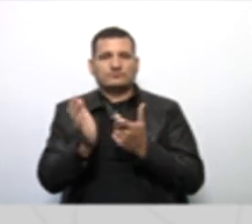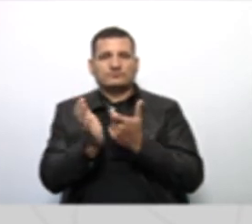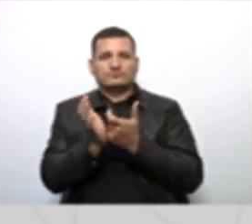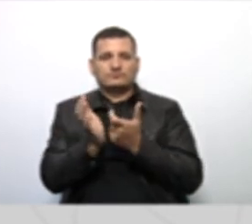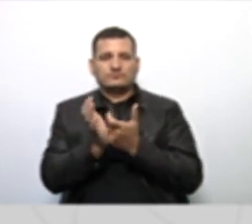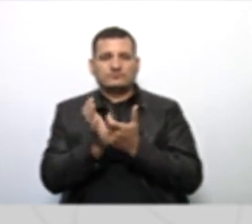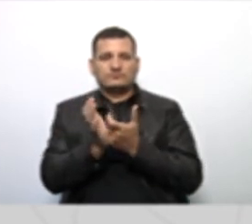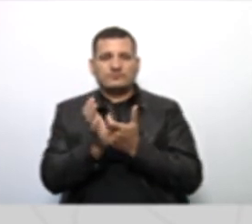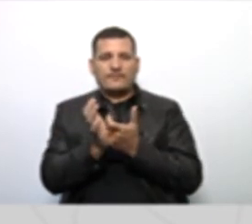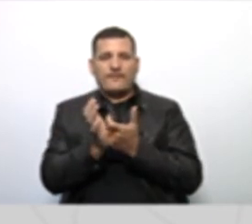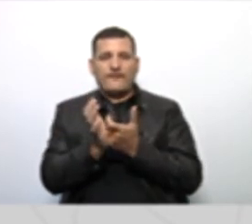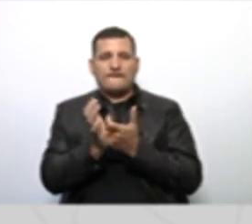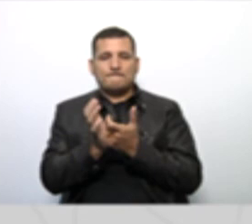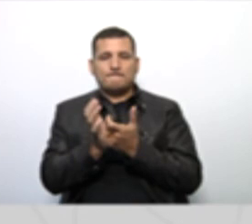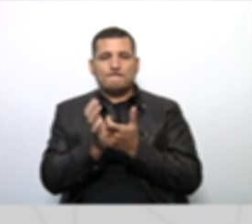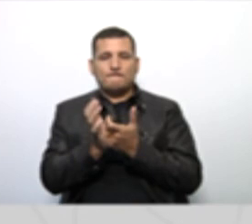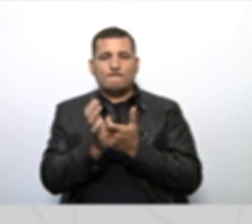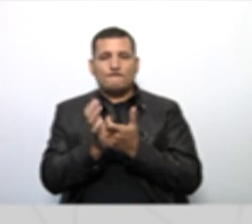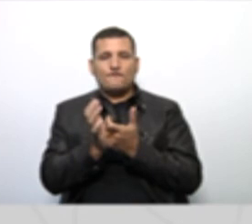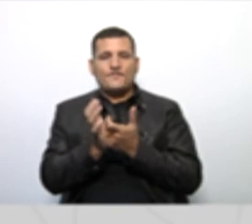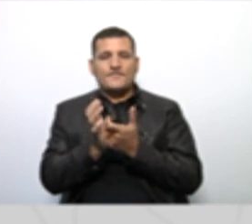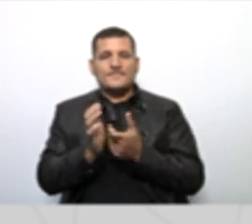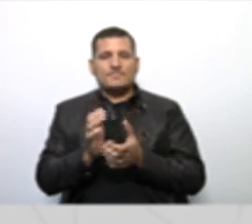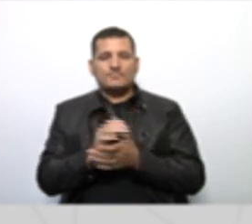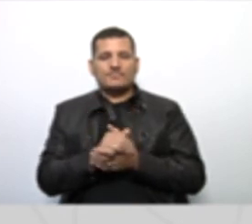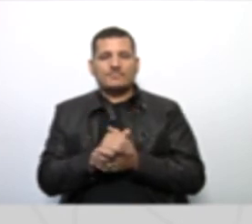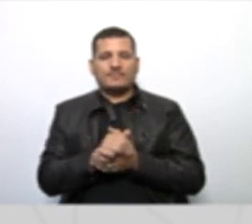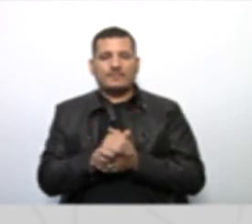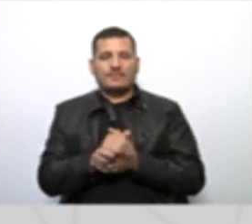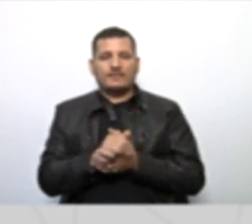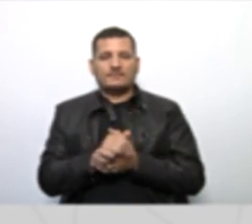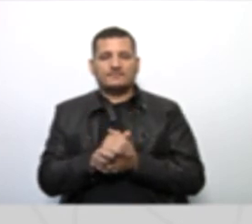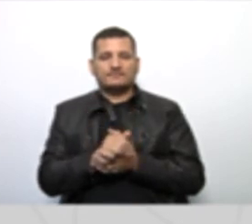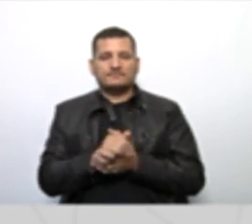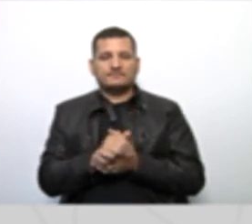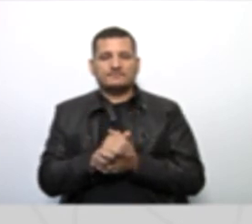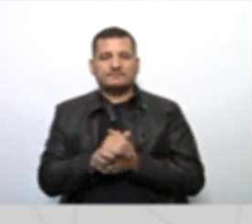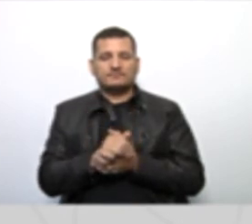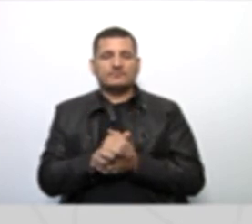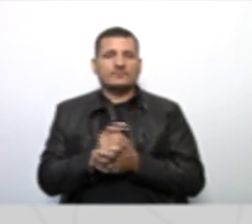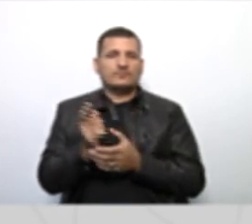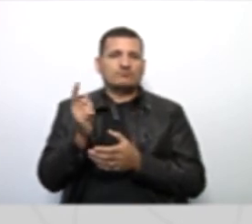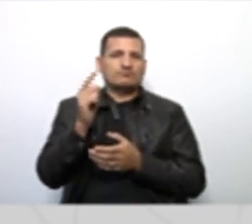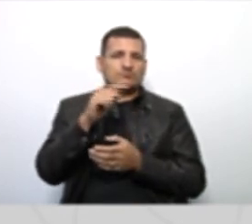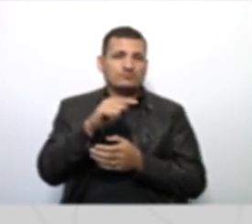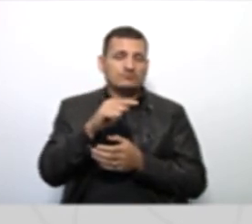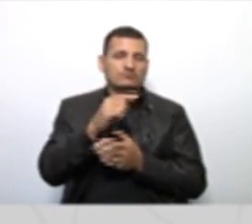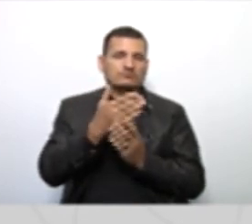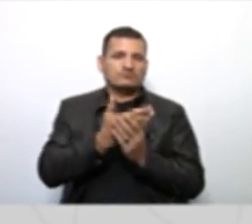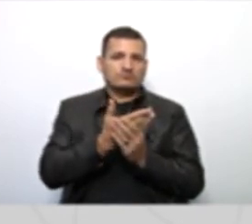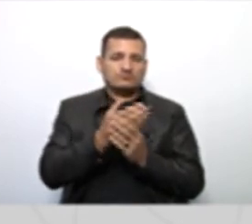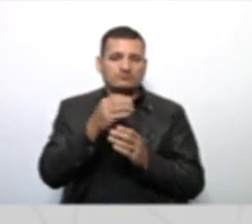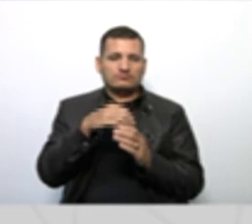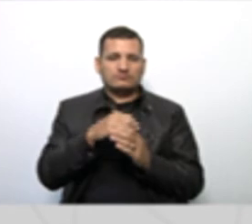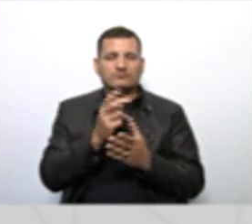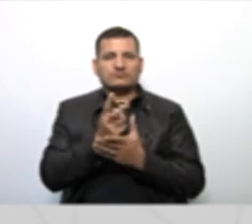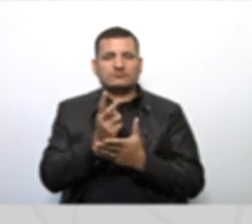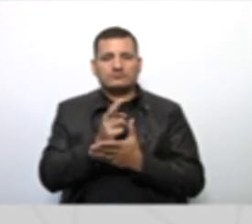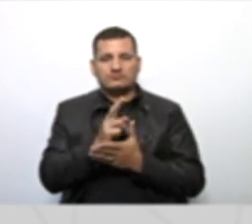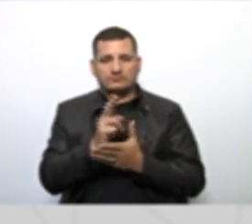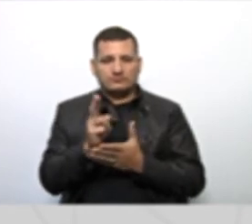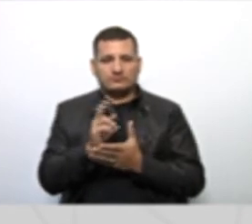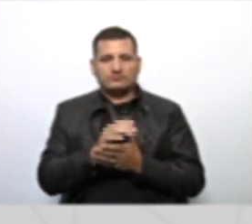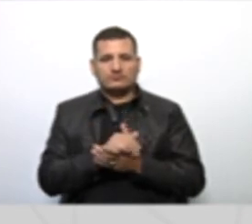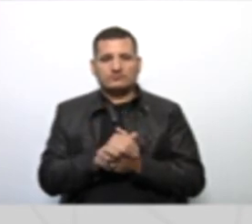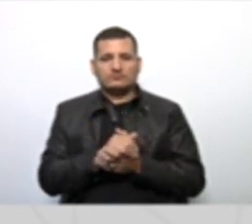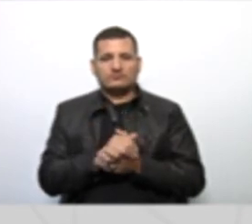E lá dentro do meu arquivinho, eu tenho que colocar com esse mesmo nome aqui. Aqui eu coloco o meu script,